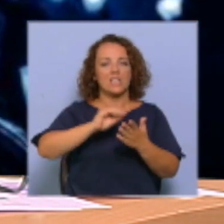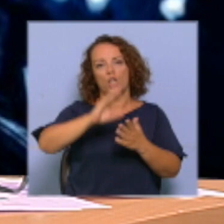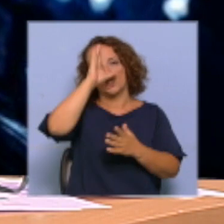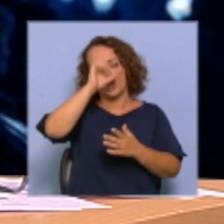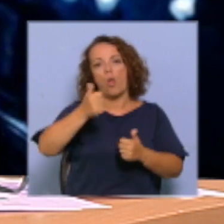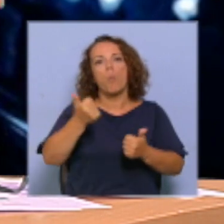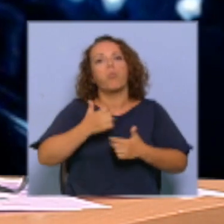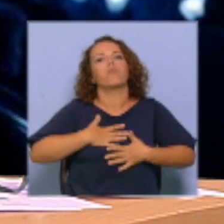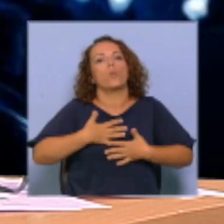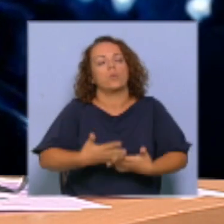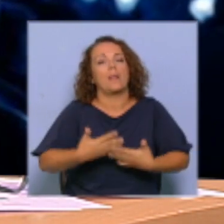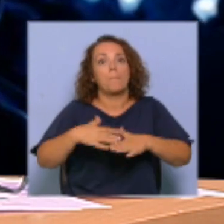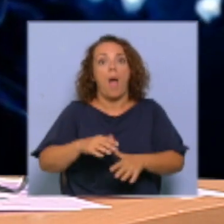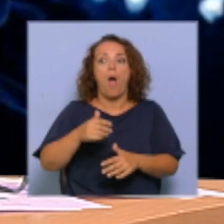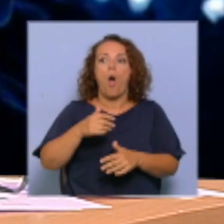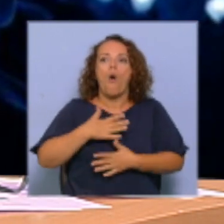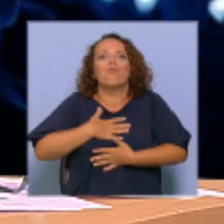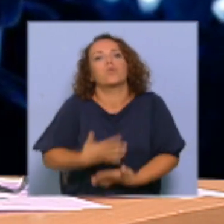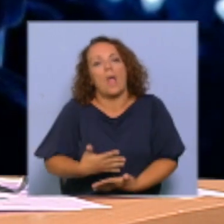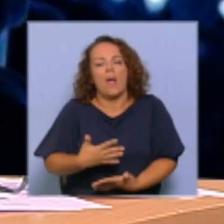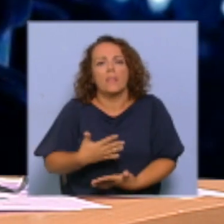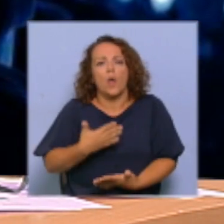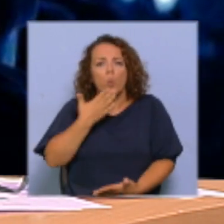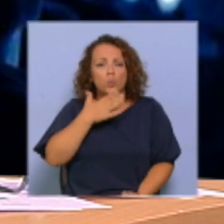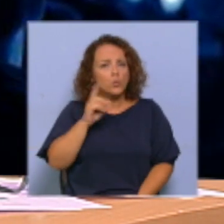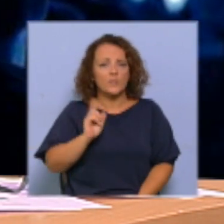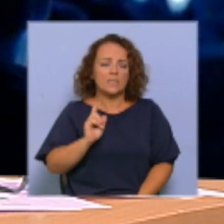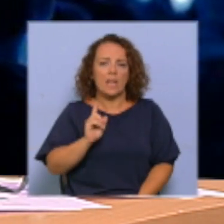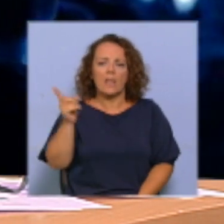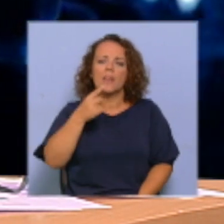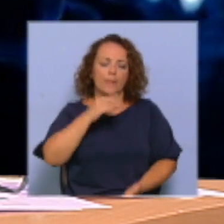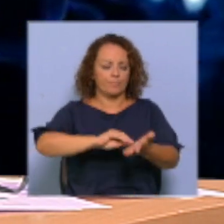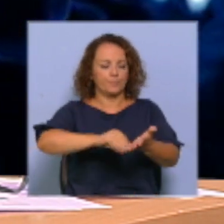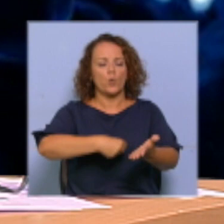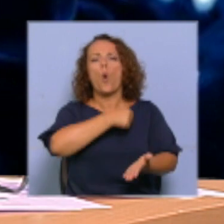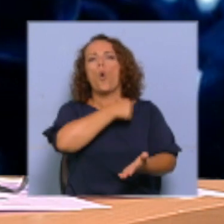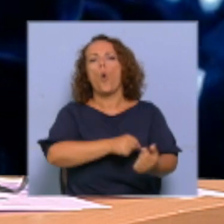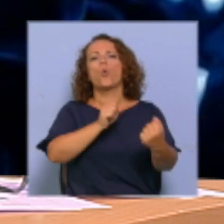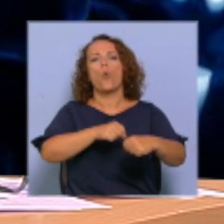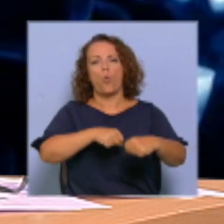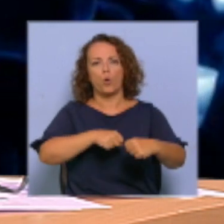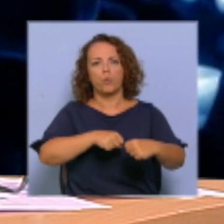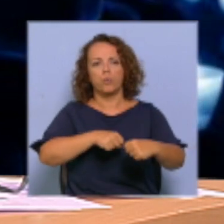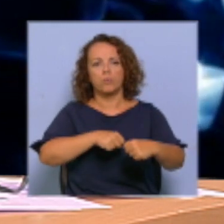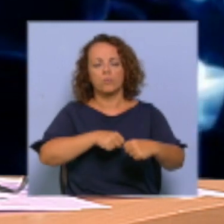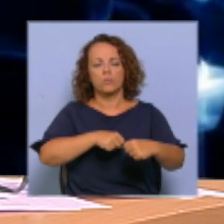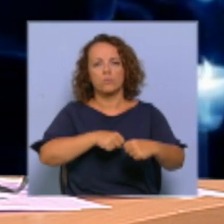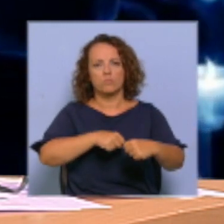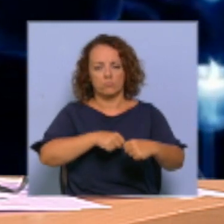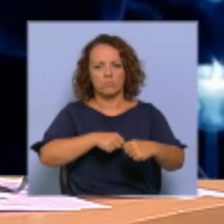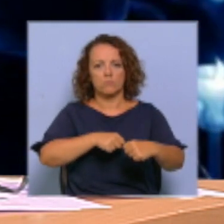mas a boa vontade não chega para, quando ele põe lá que concorda, eliminar aquilo que